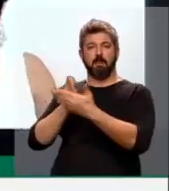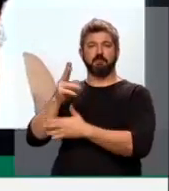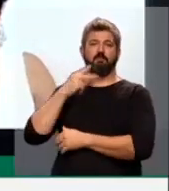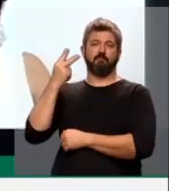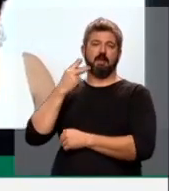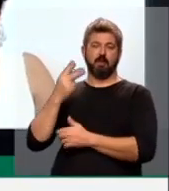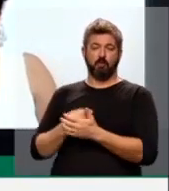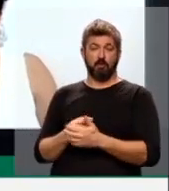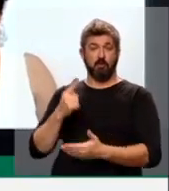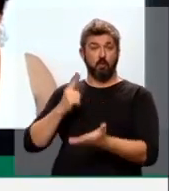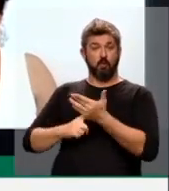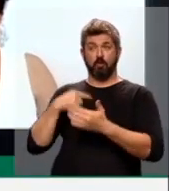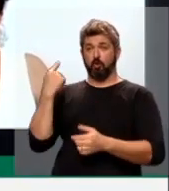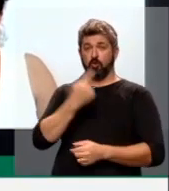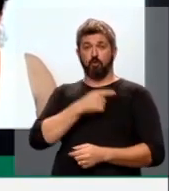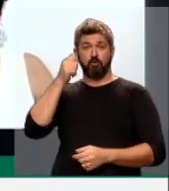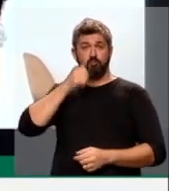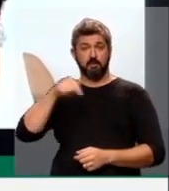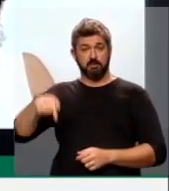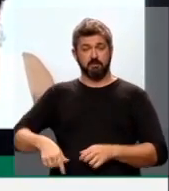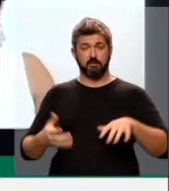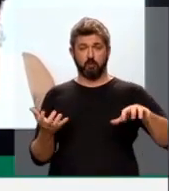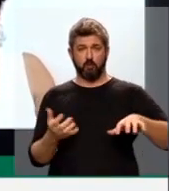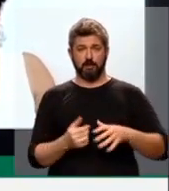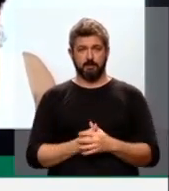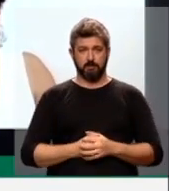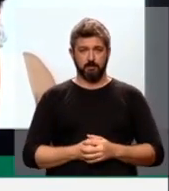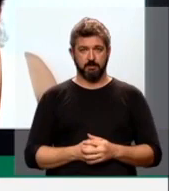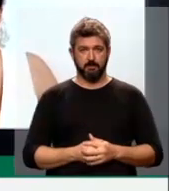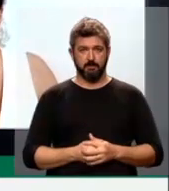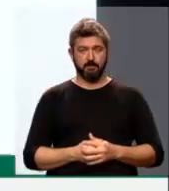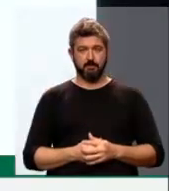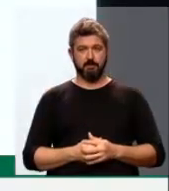compromisso de todas nós mulheres da Câmara Federal.